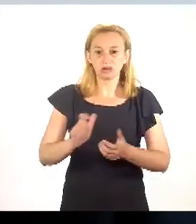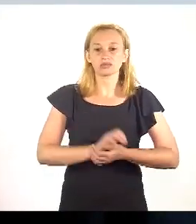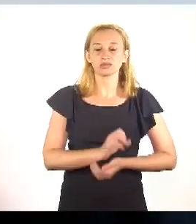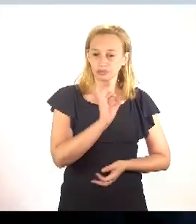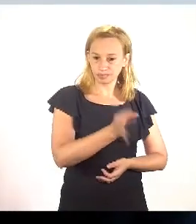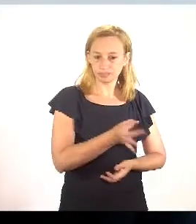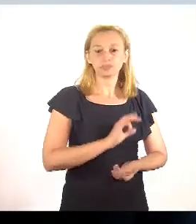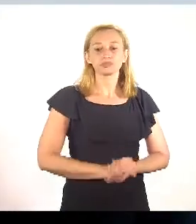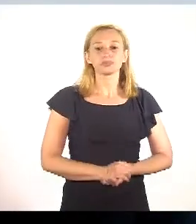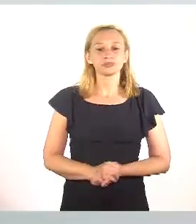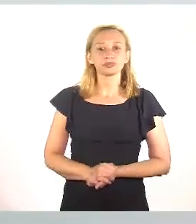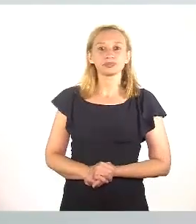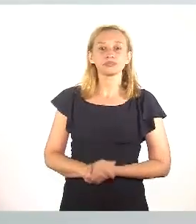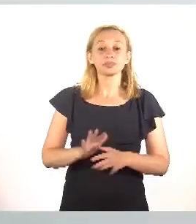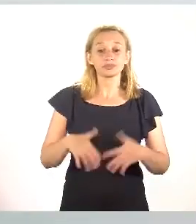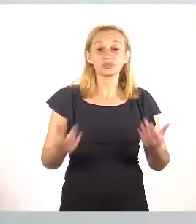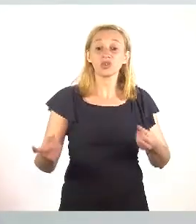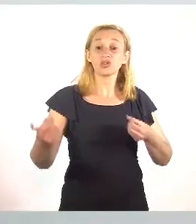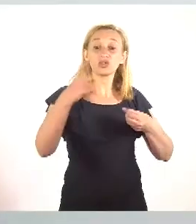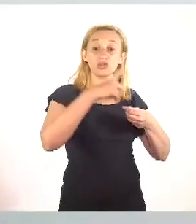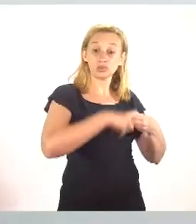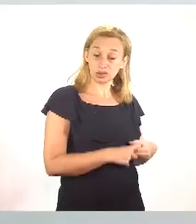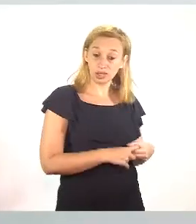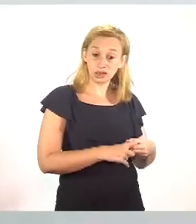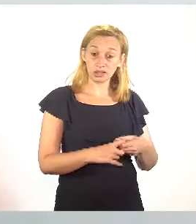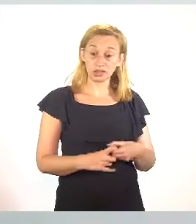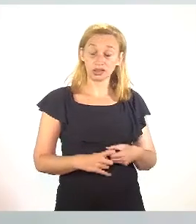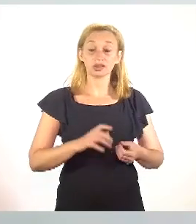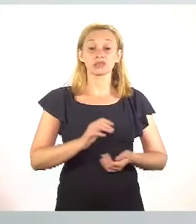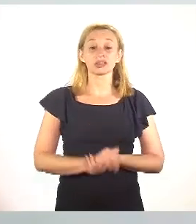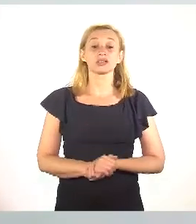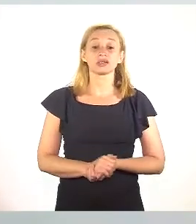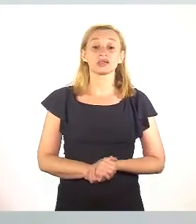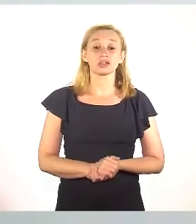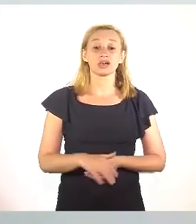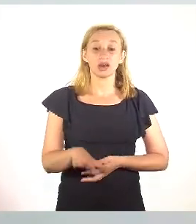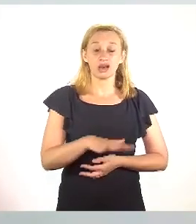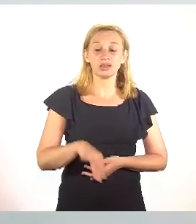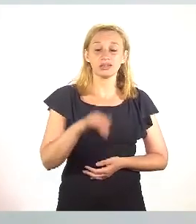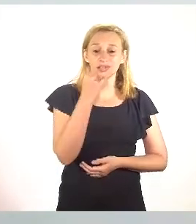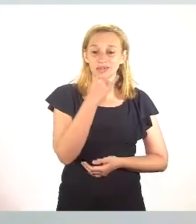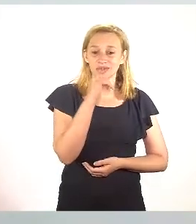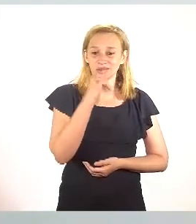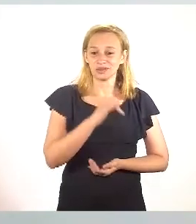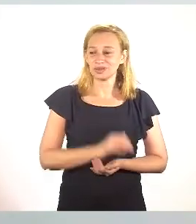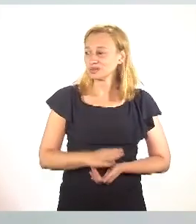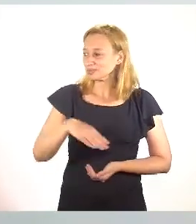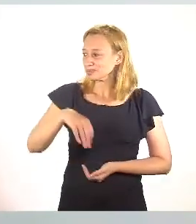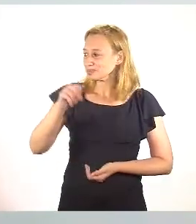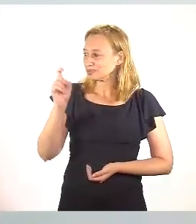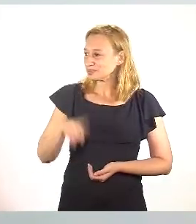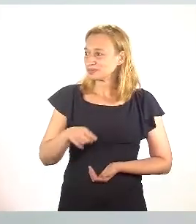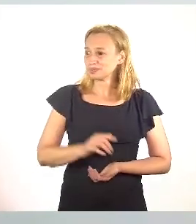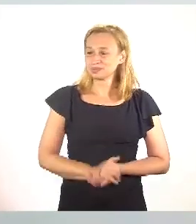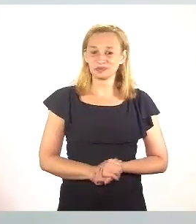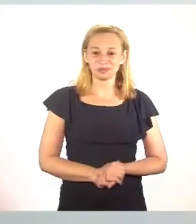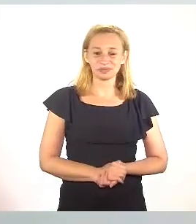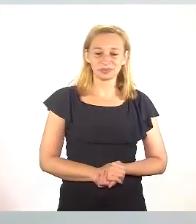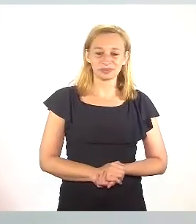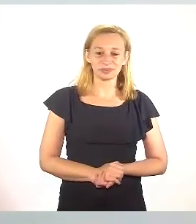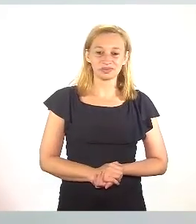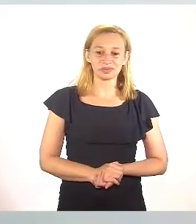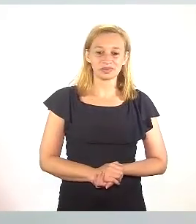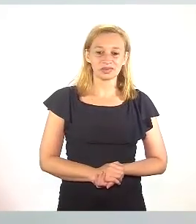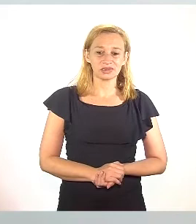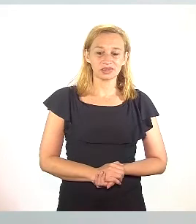Bom, então vamos voltar agora para a sua área, a área de energia. Macaé é